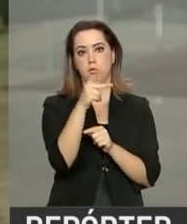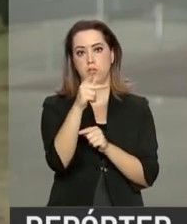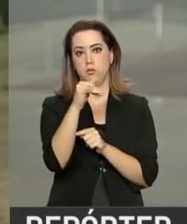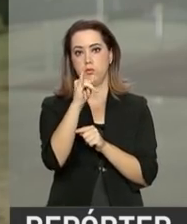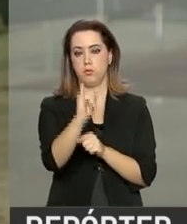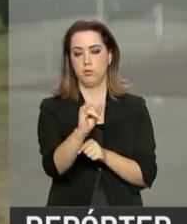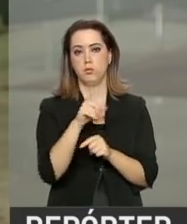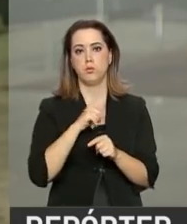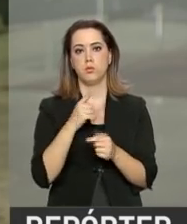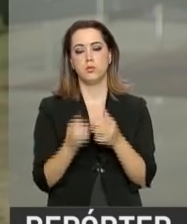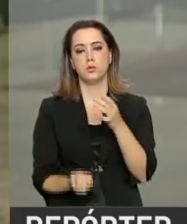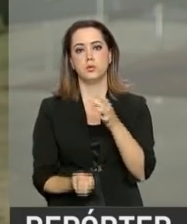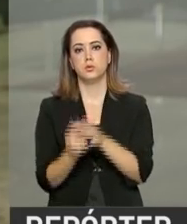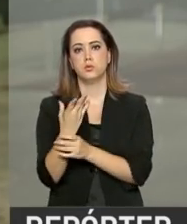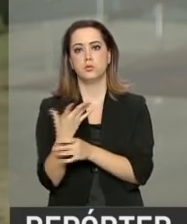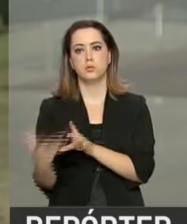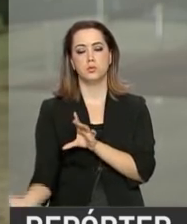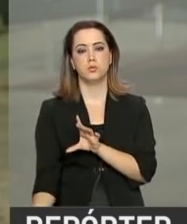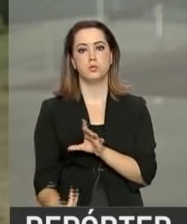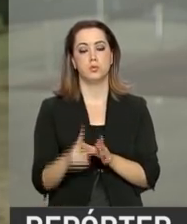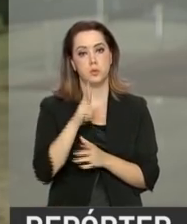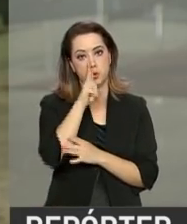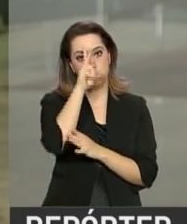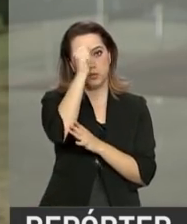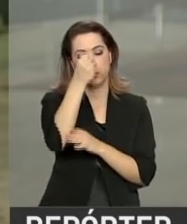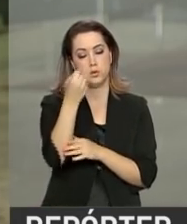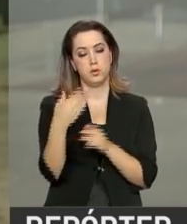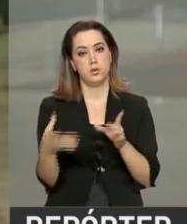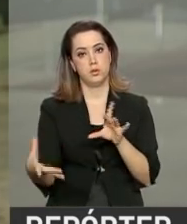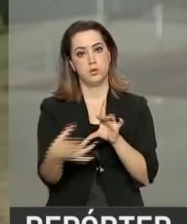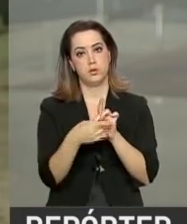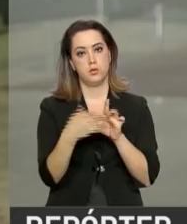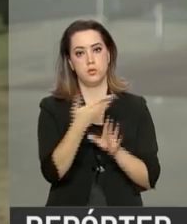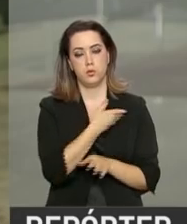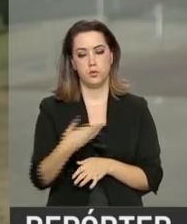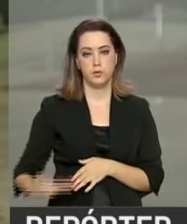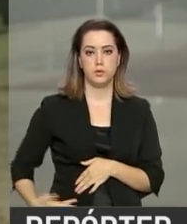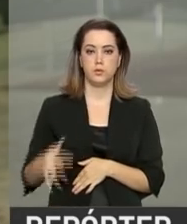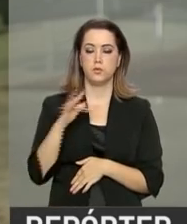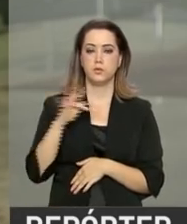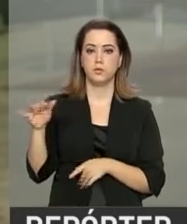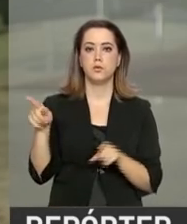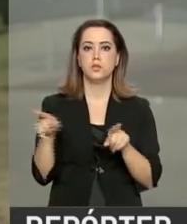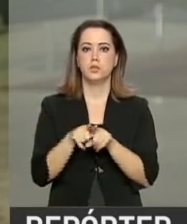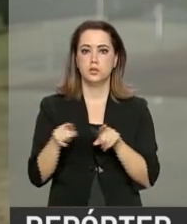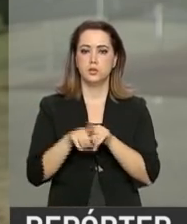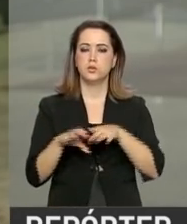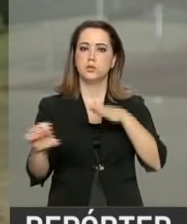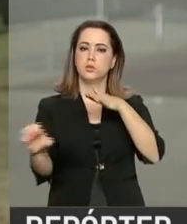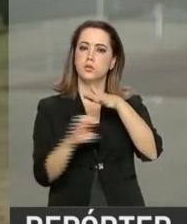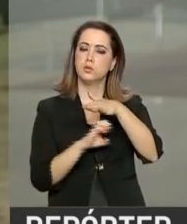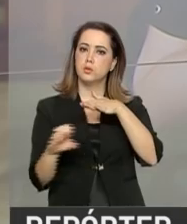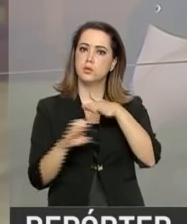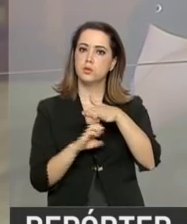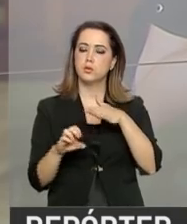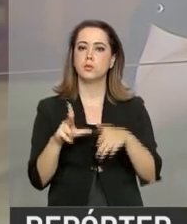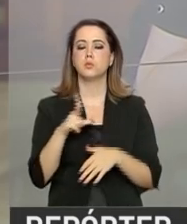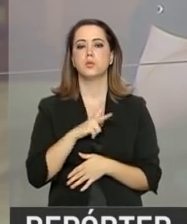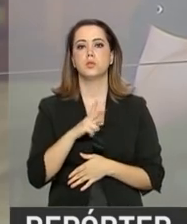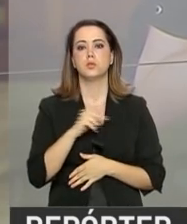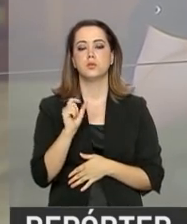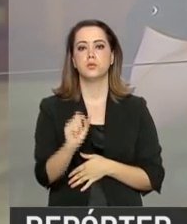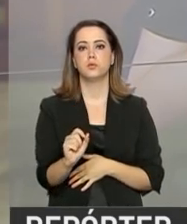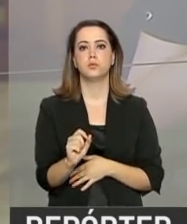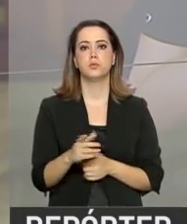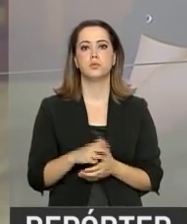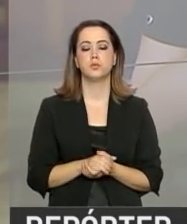fortalecer a parceria entre governo federal e iniciativa privada na área de infraestrutura e